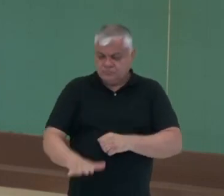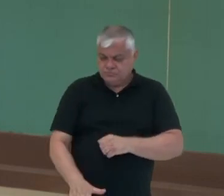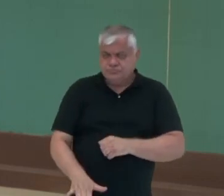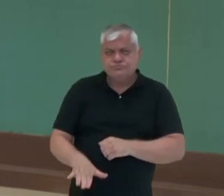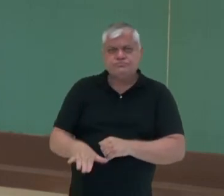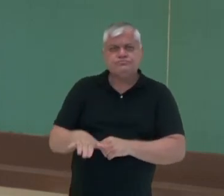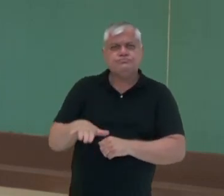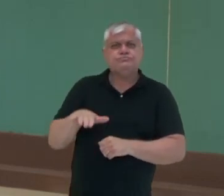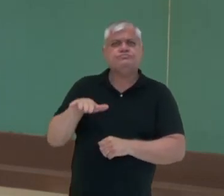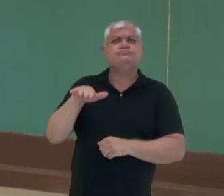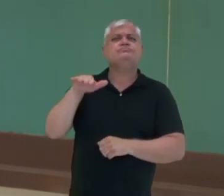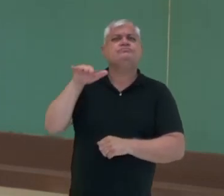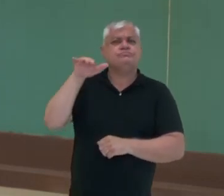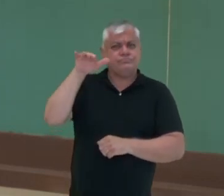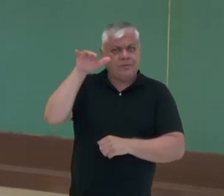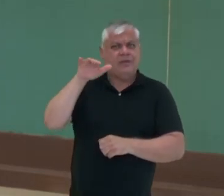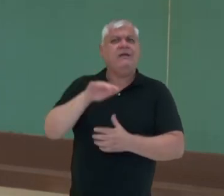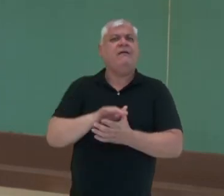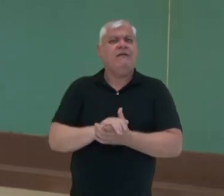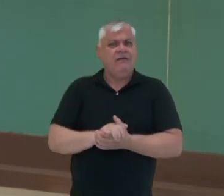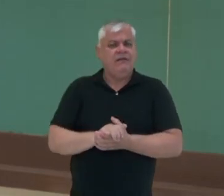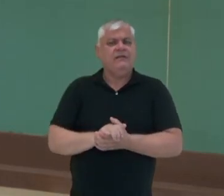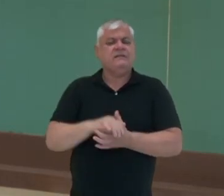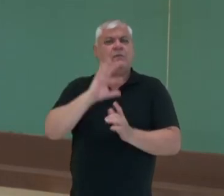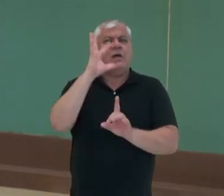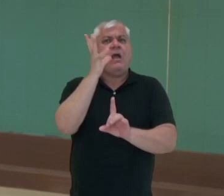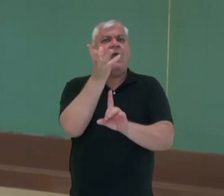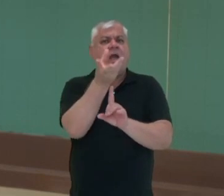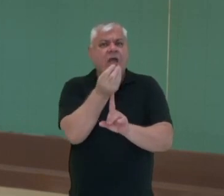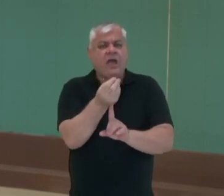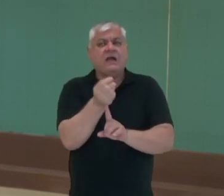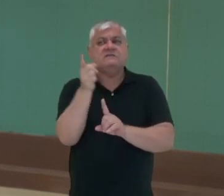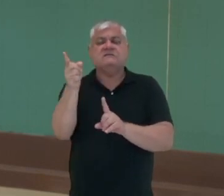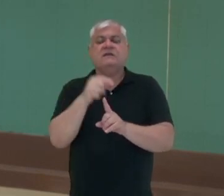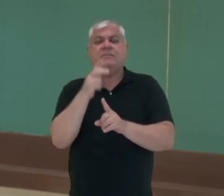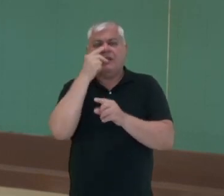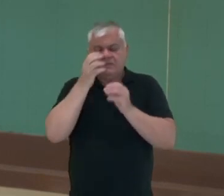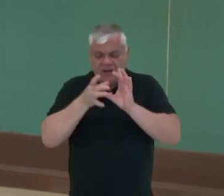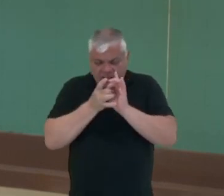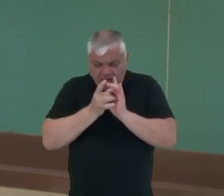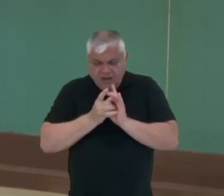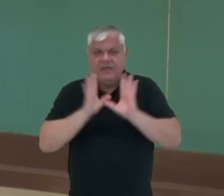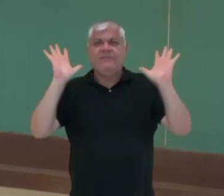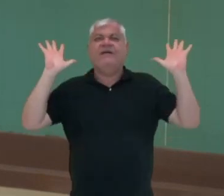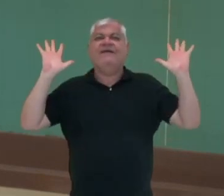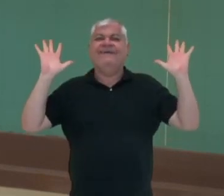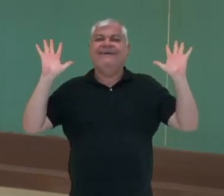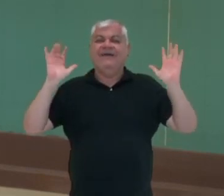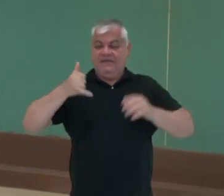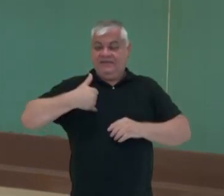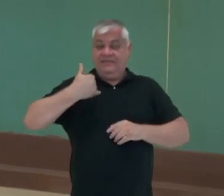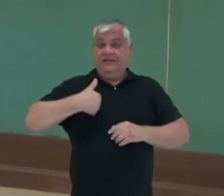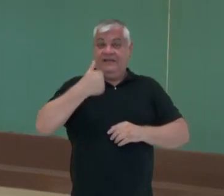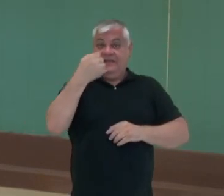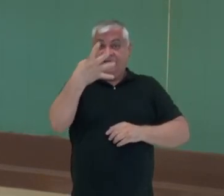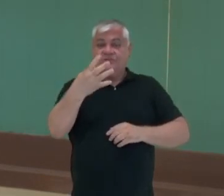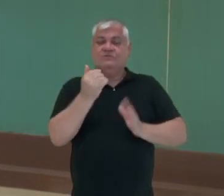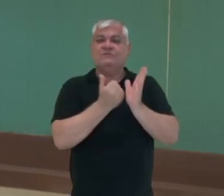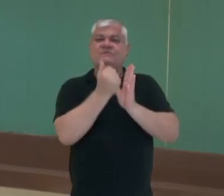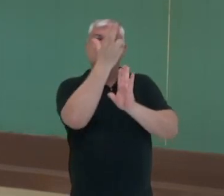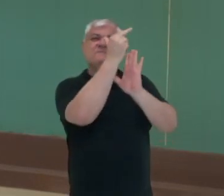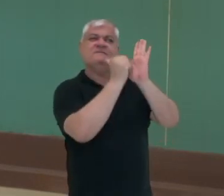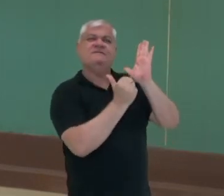dela. E ela desde nova ela teve essa questão da arte, que foi um refúgio para ela. Com 14 anos de idade ela começou a pintar e ela achou que